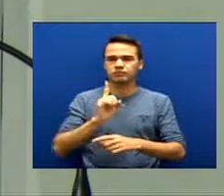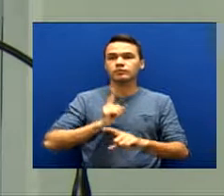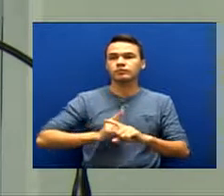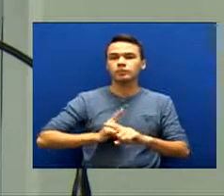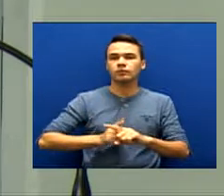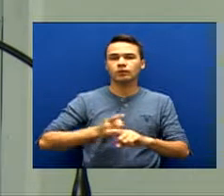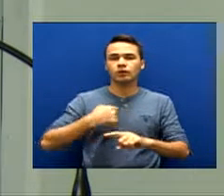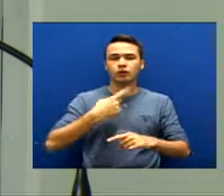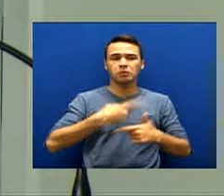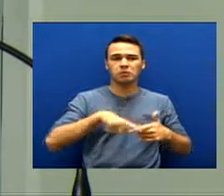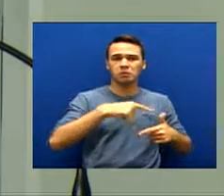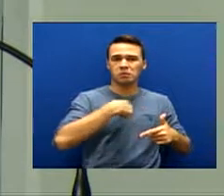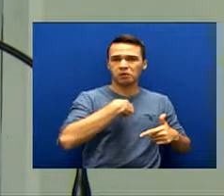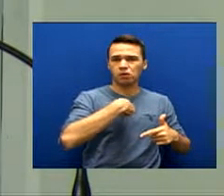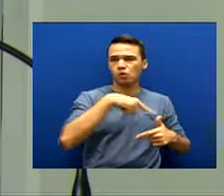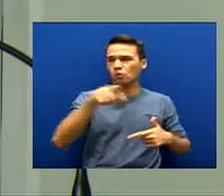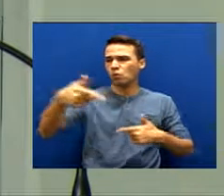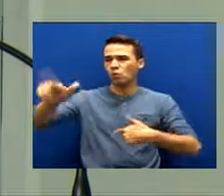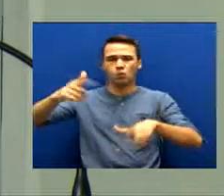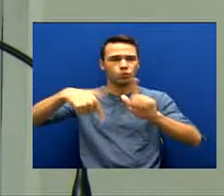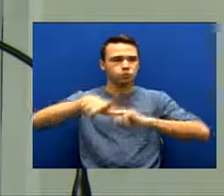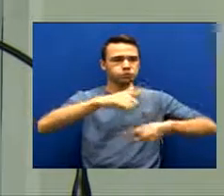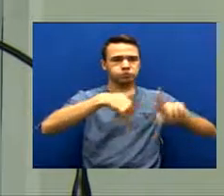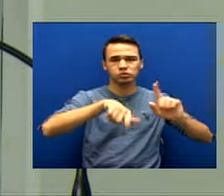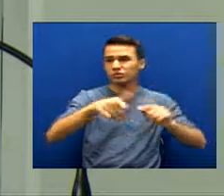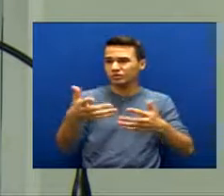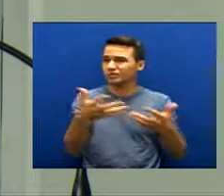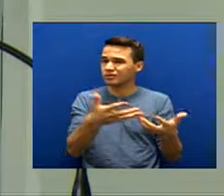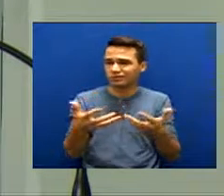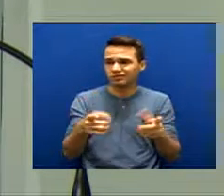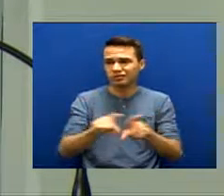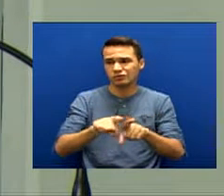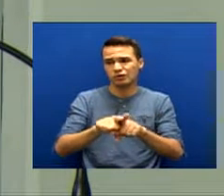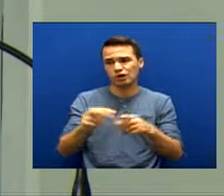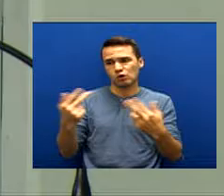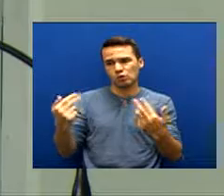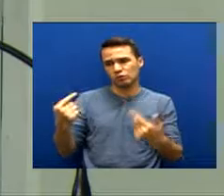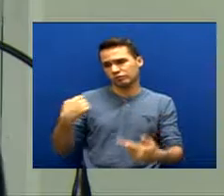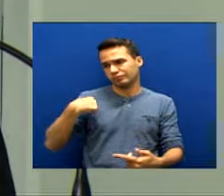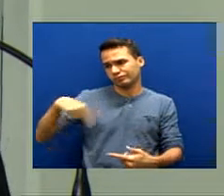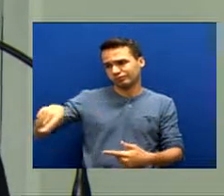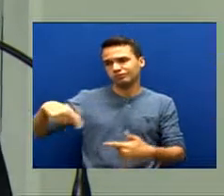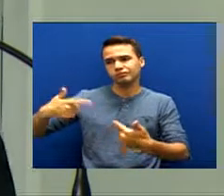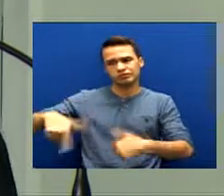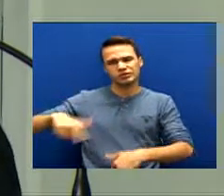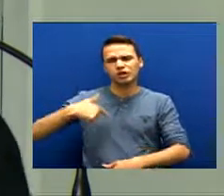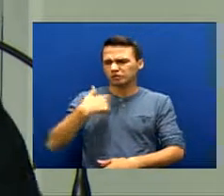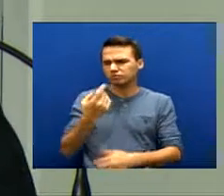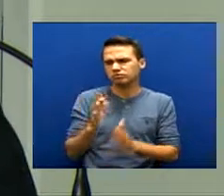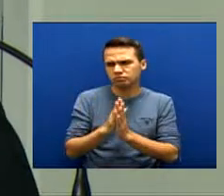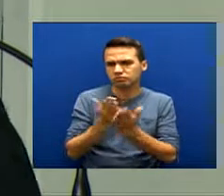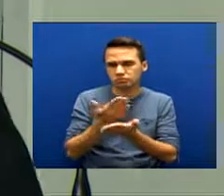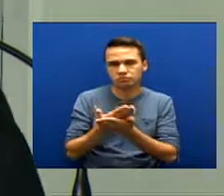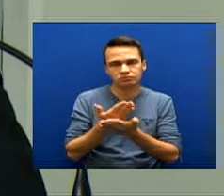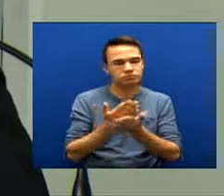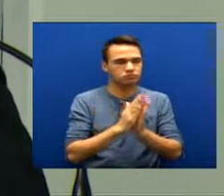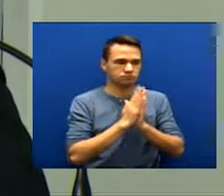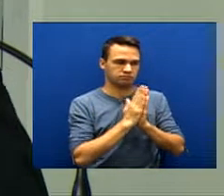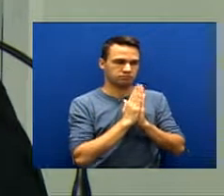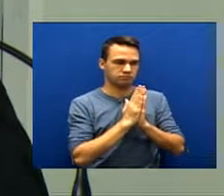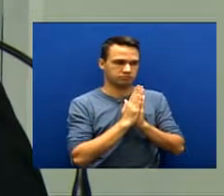Esse livro, a mensagem desse livro, tem um poder transformador que nós somos incapazes de imaginar,